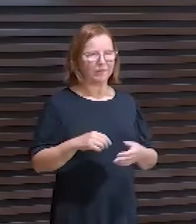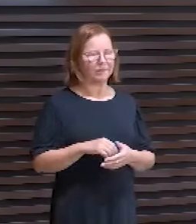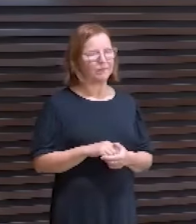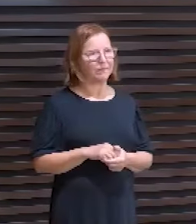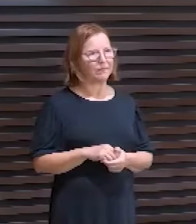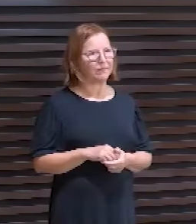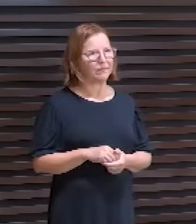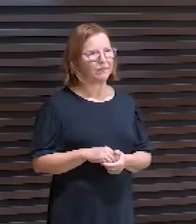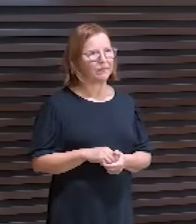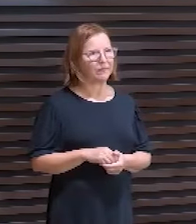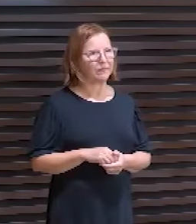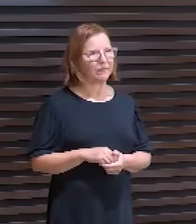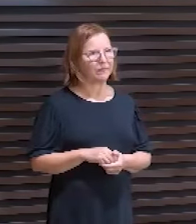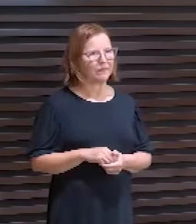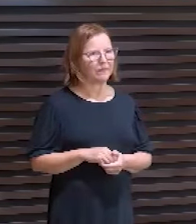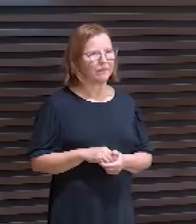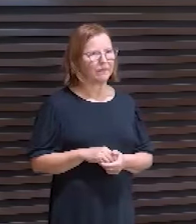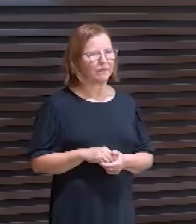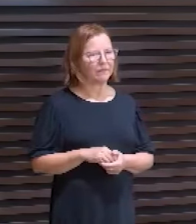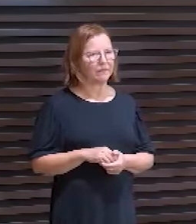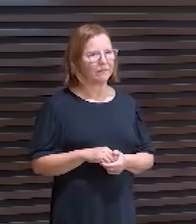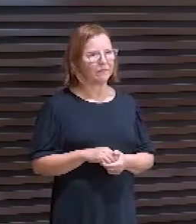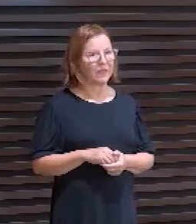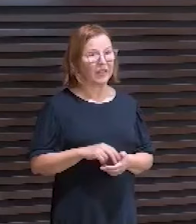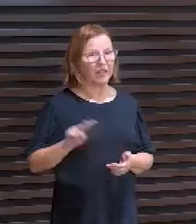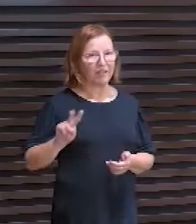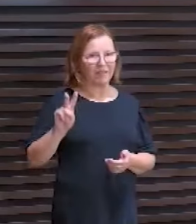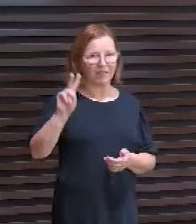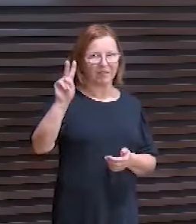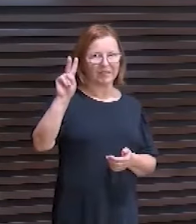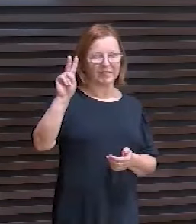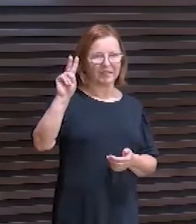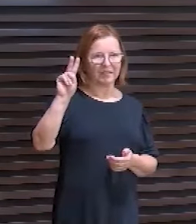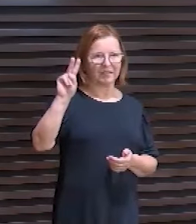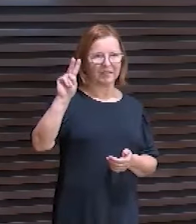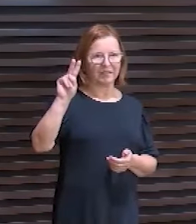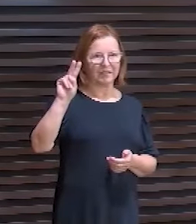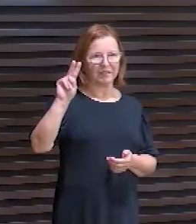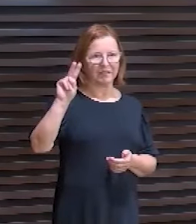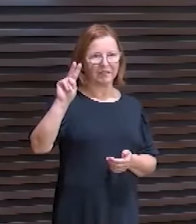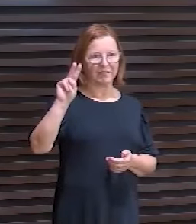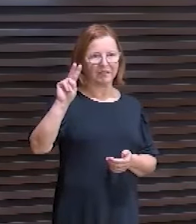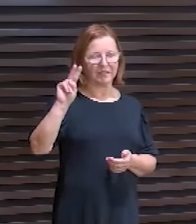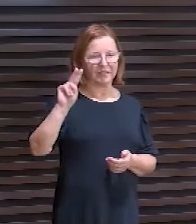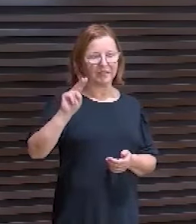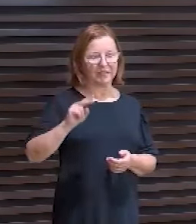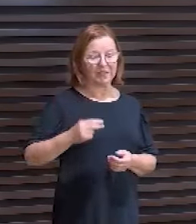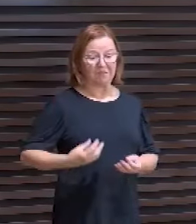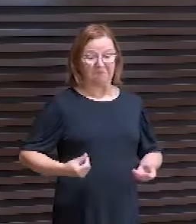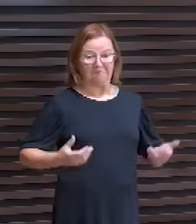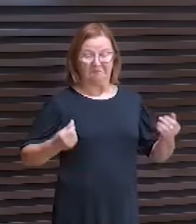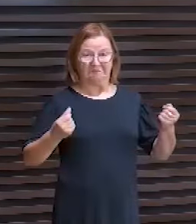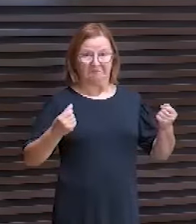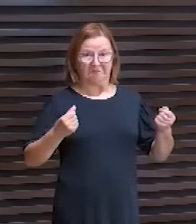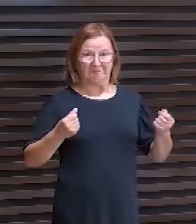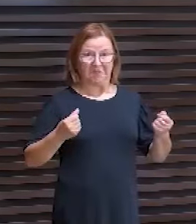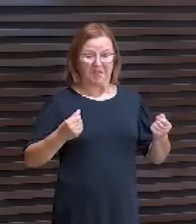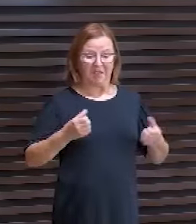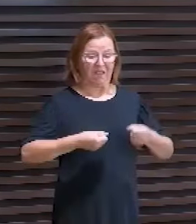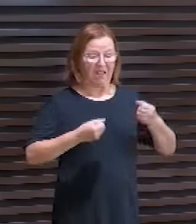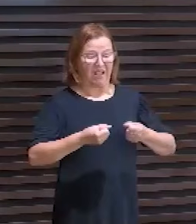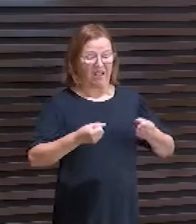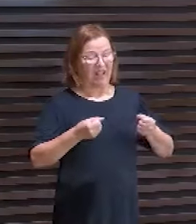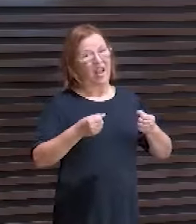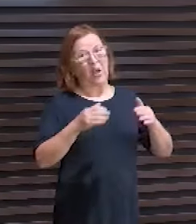né a valorizar os bens materiais gente